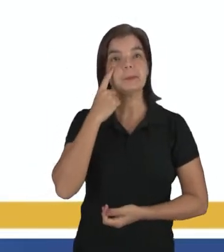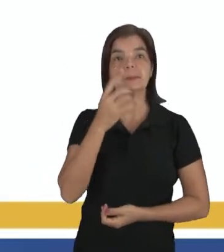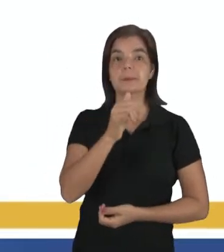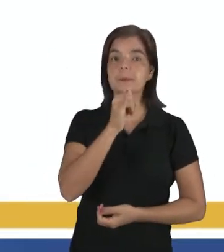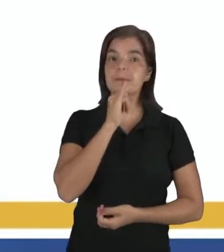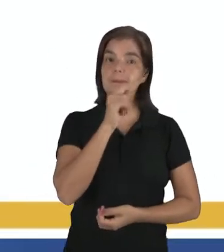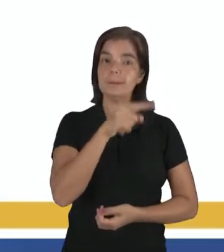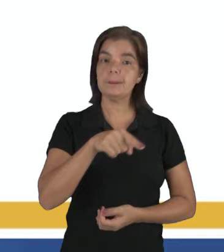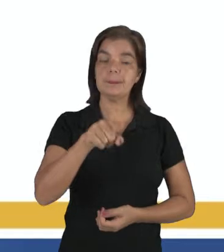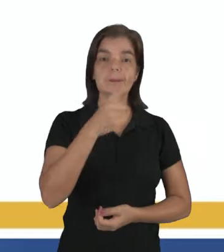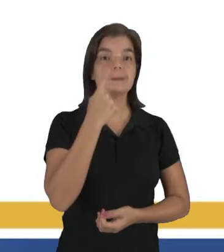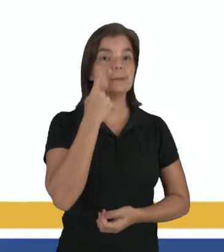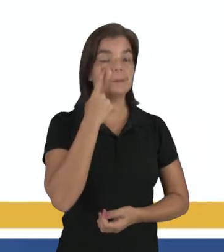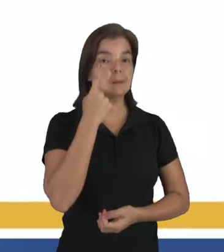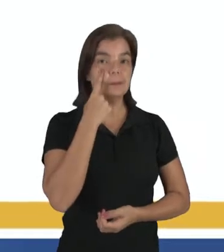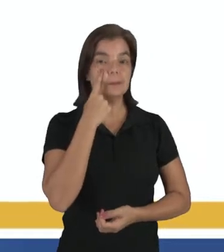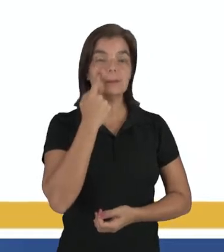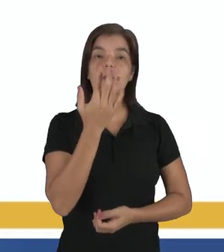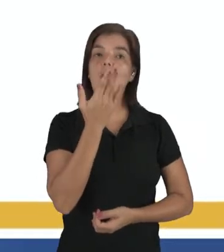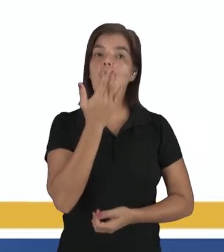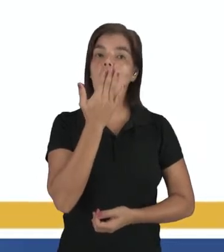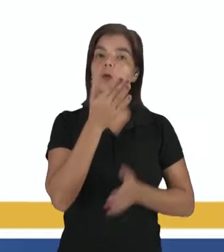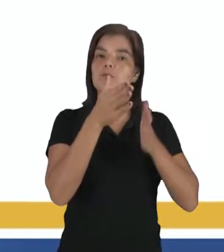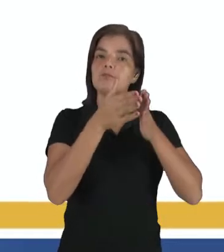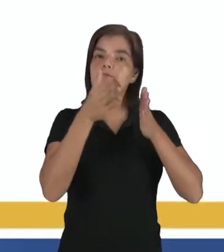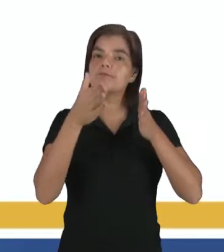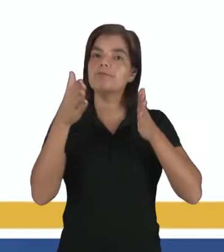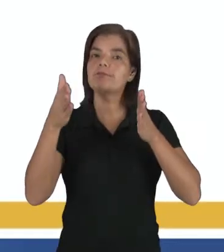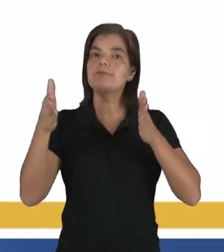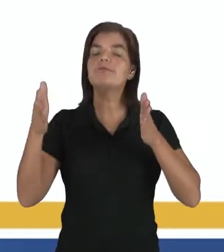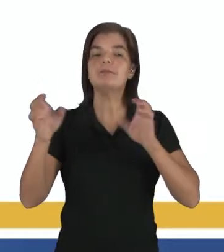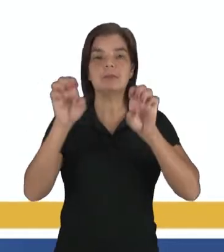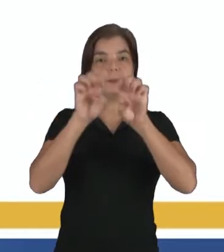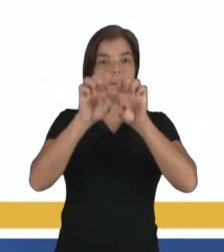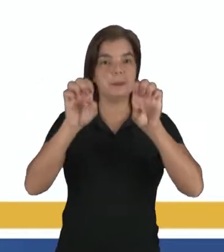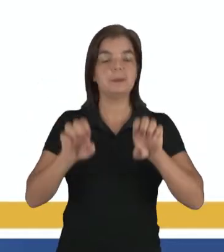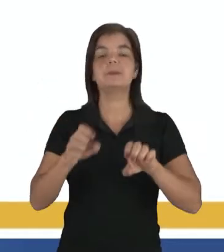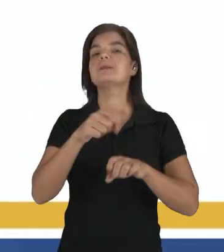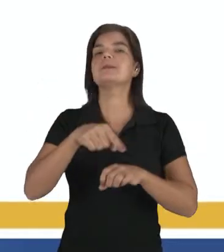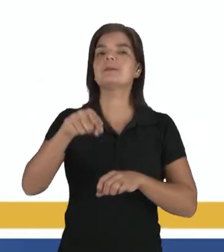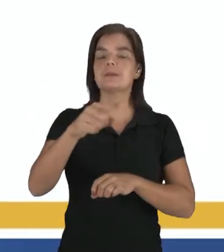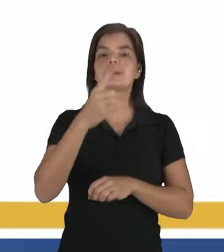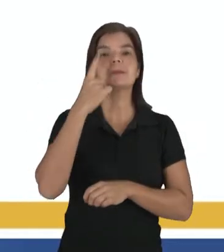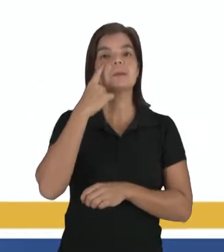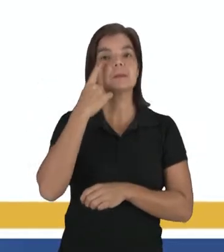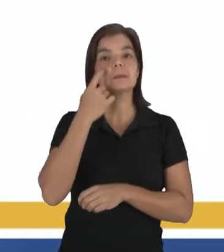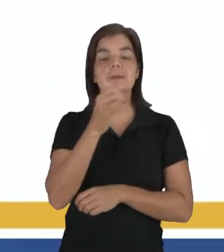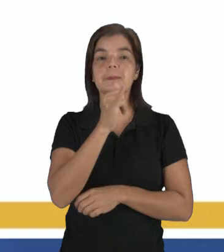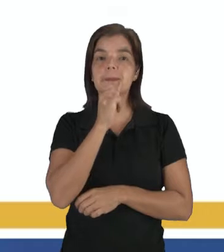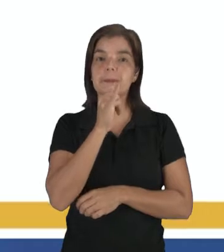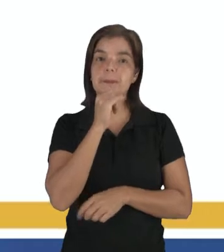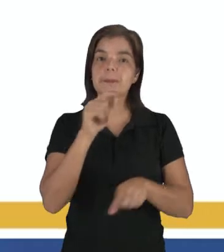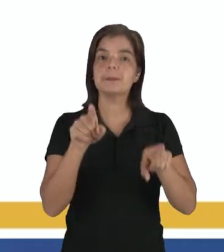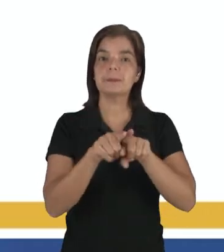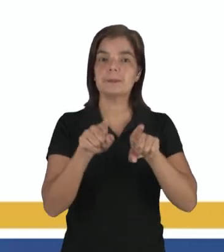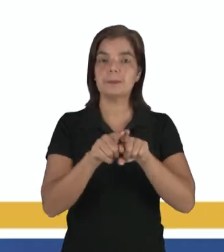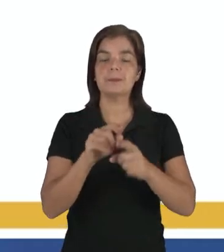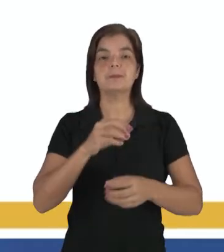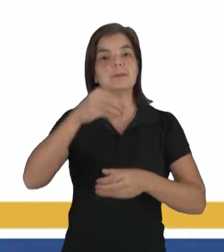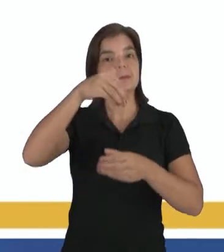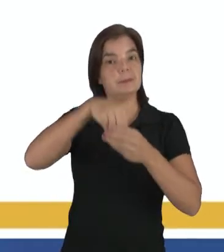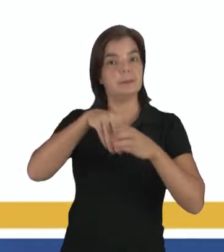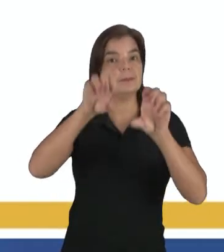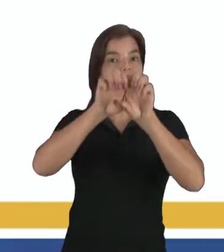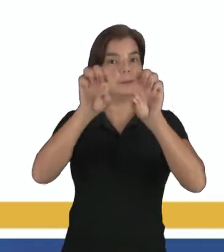para vocês verem, tá na mesma cor que está a estrutura, eu coloquei o exemplo para vocês identificarem o que é o que